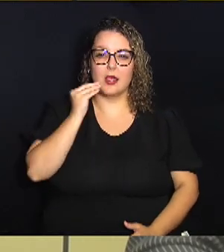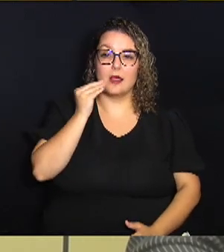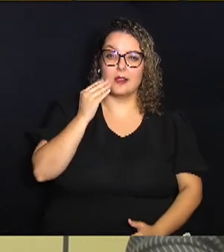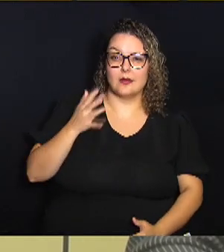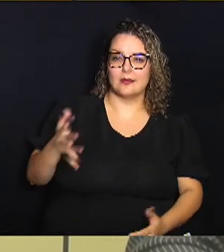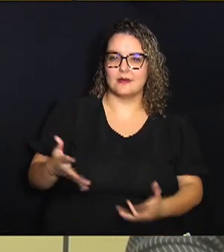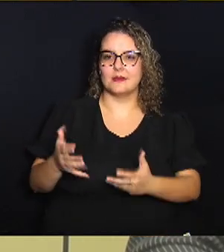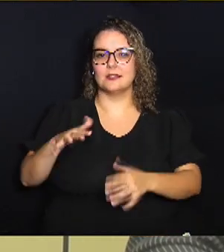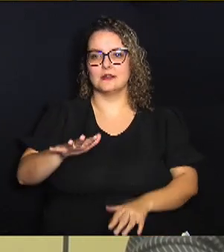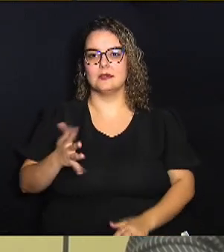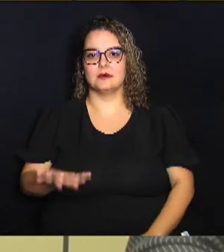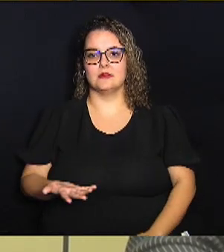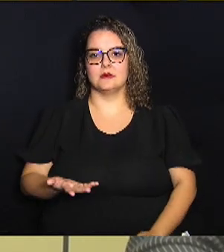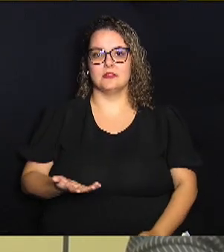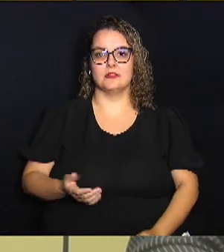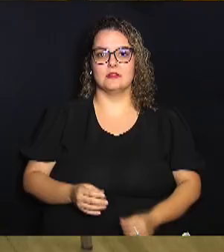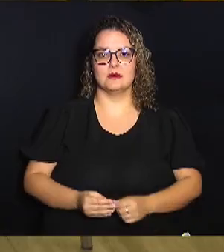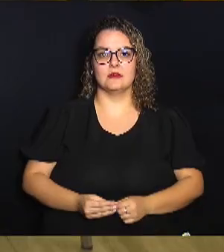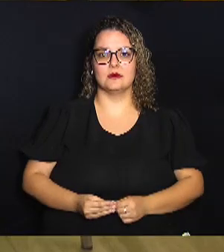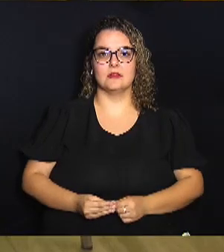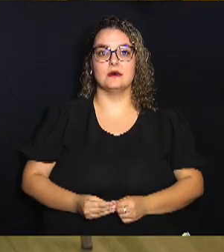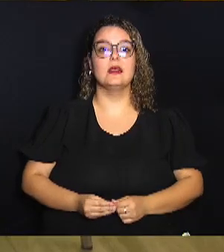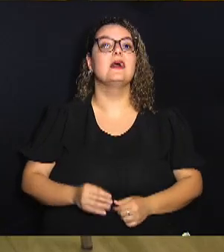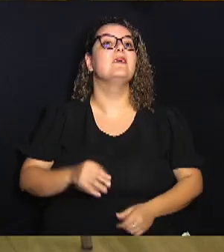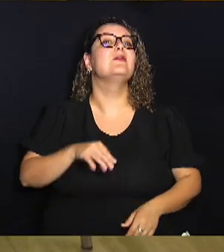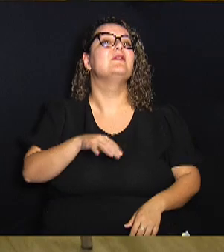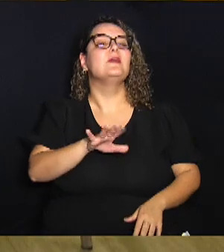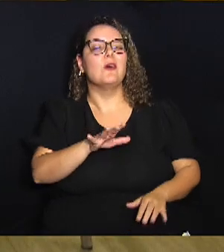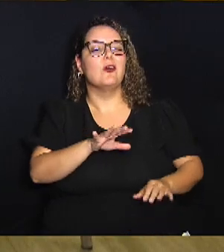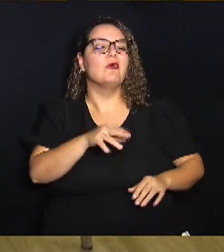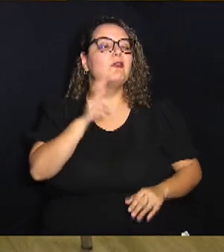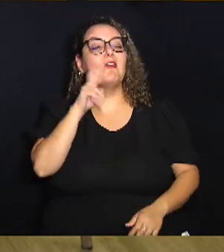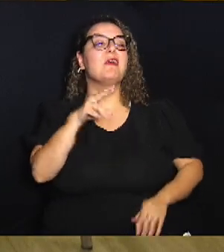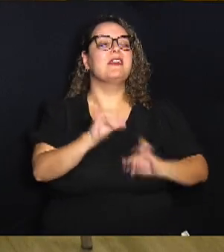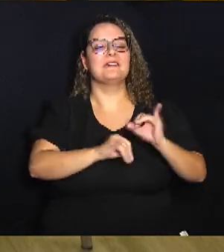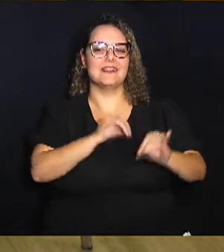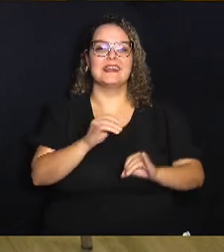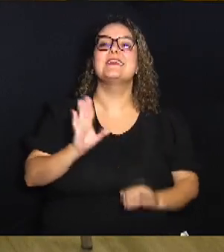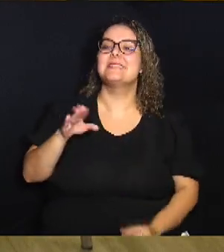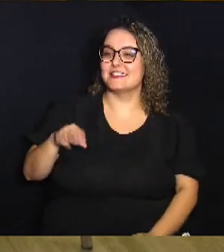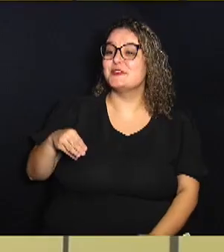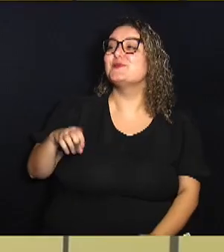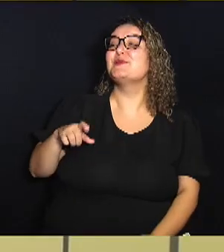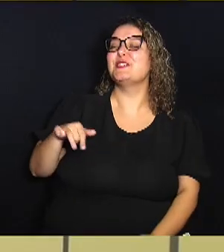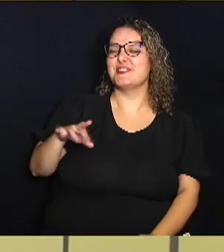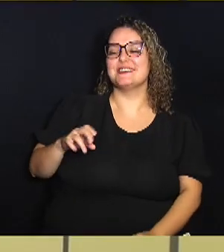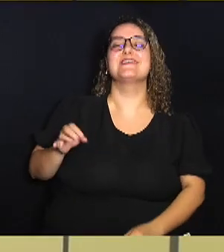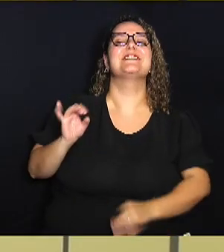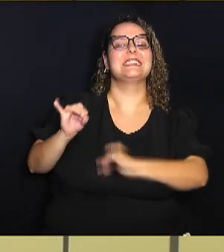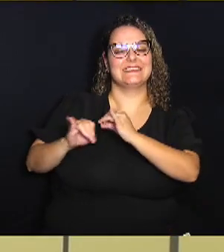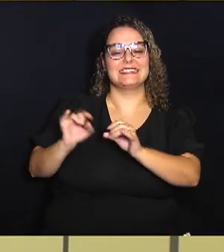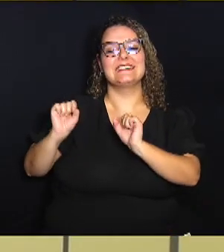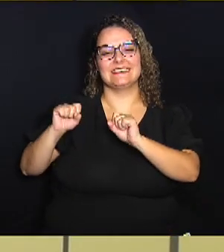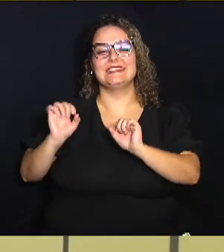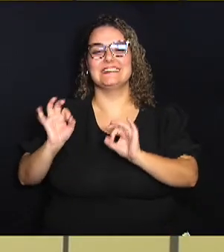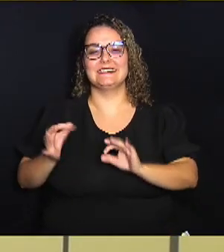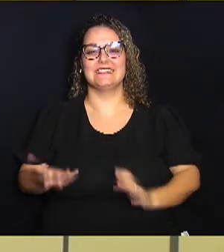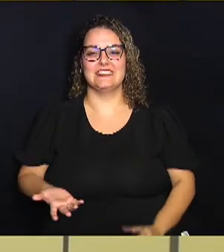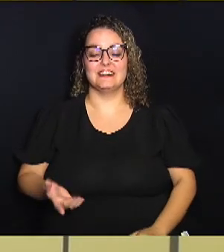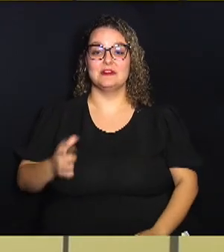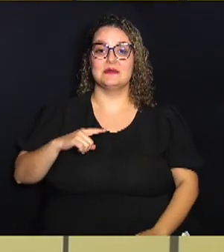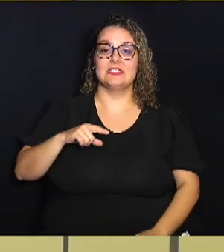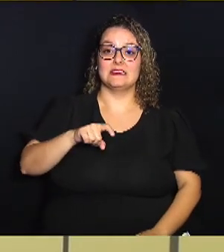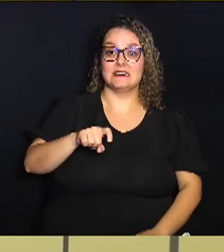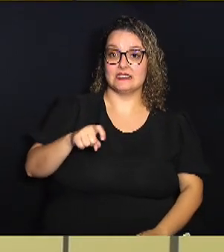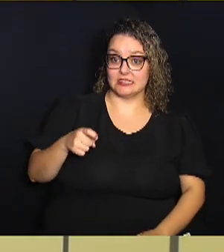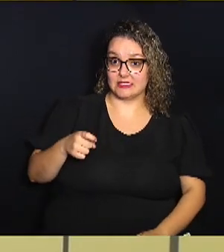engajar aqui. Mas Vou mexer com a internet. Mais ou menos isso, né? Vou mexer com a internet. Mas a gente tem a geração X e